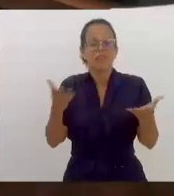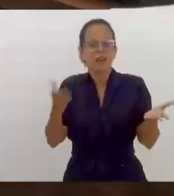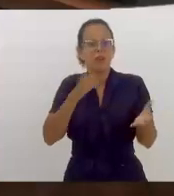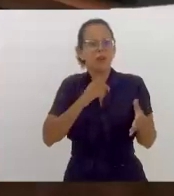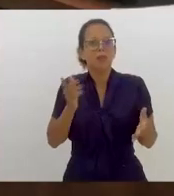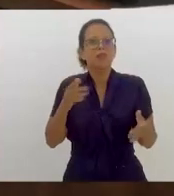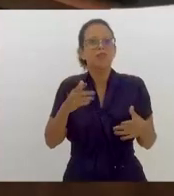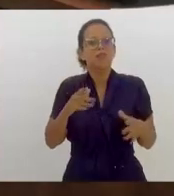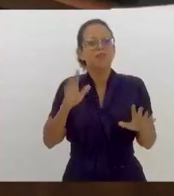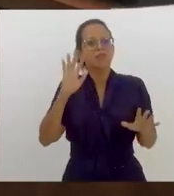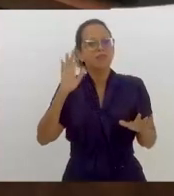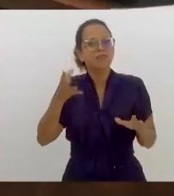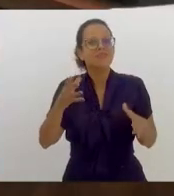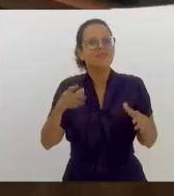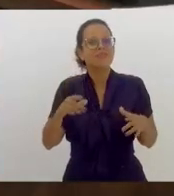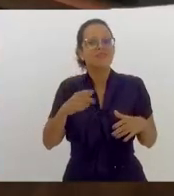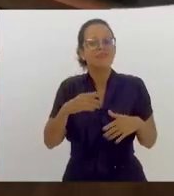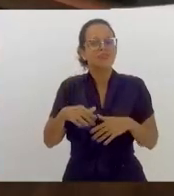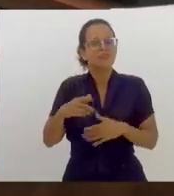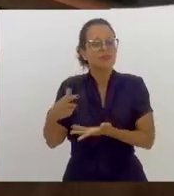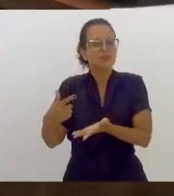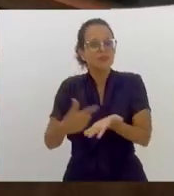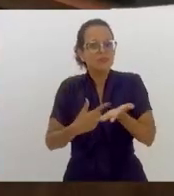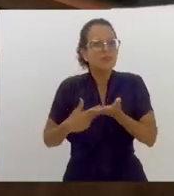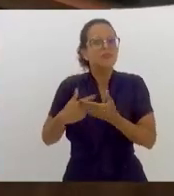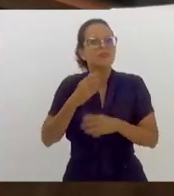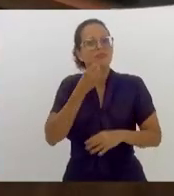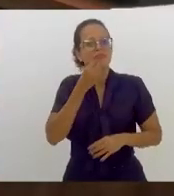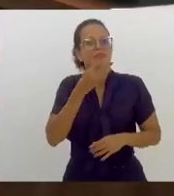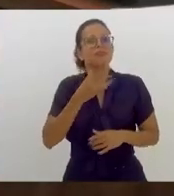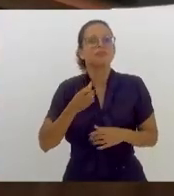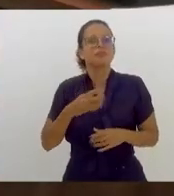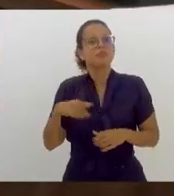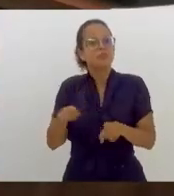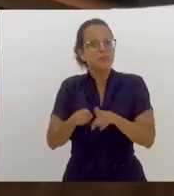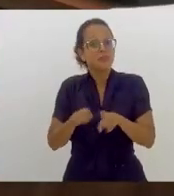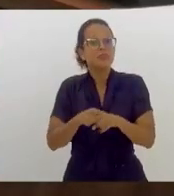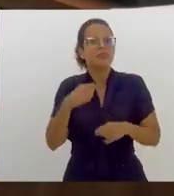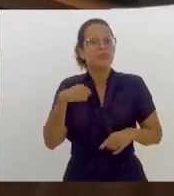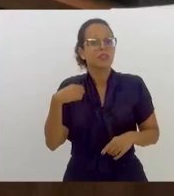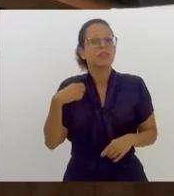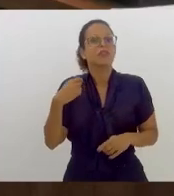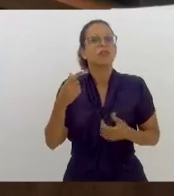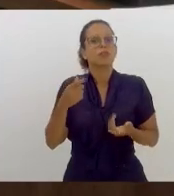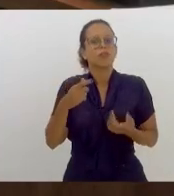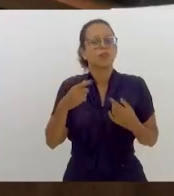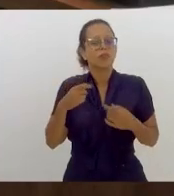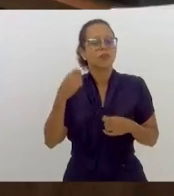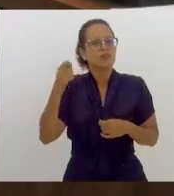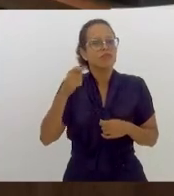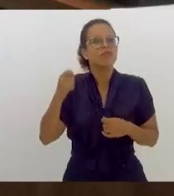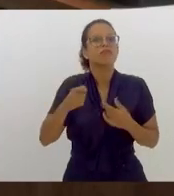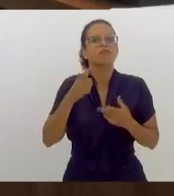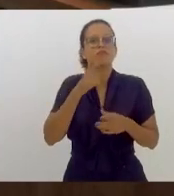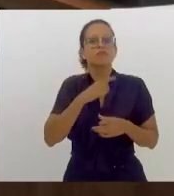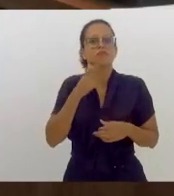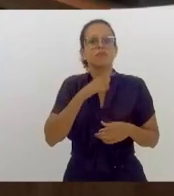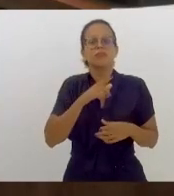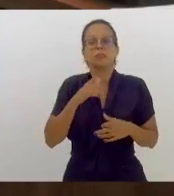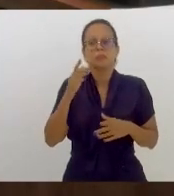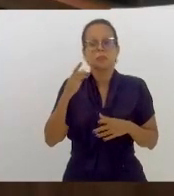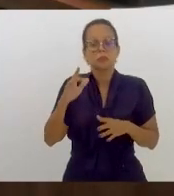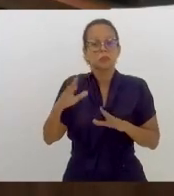chegamos a um acordo, levantei até outros projetos de anistia que viraram leis e não foram